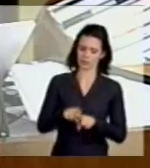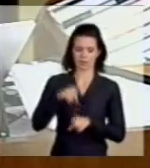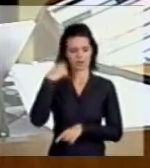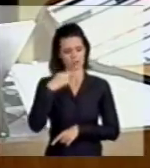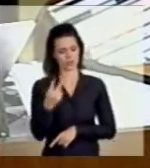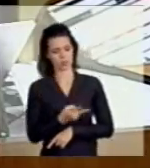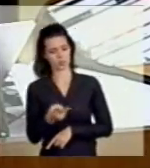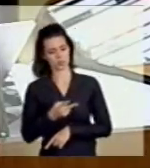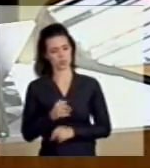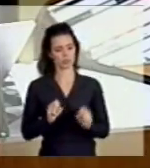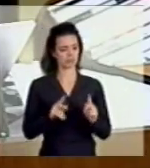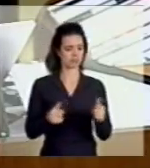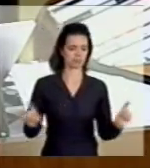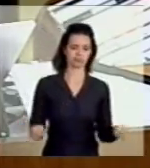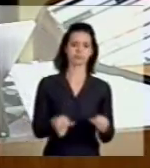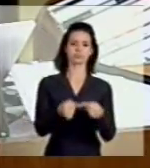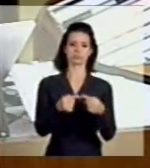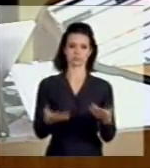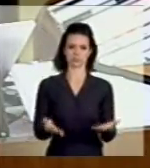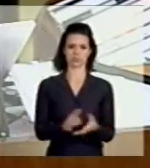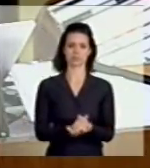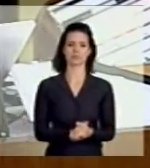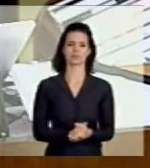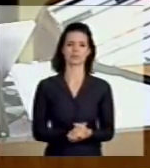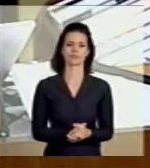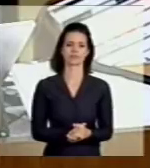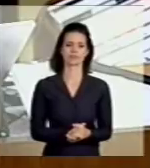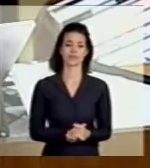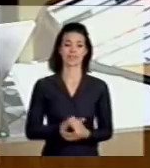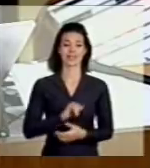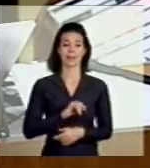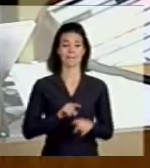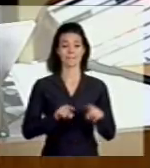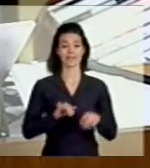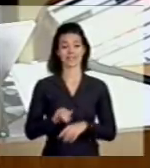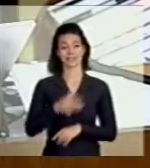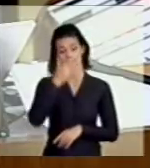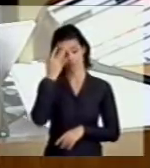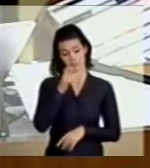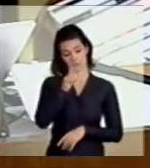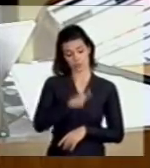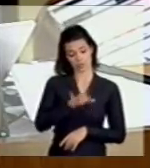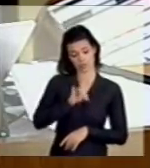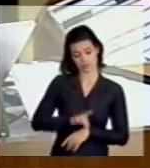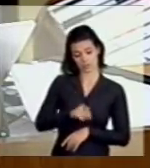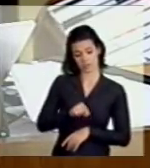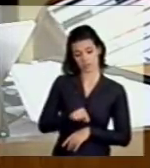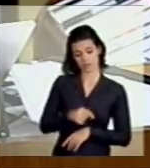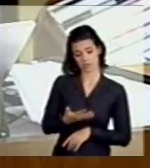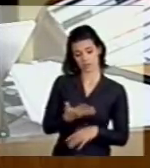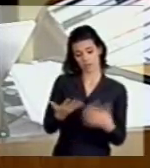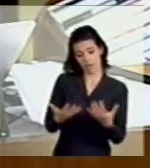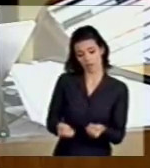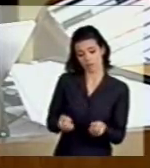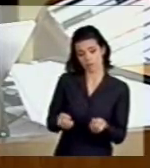no tangente ou no tocante aos honorários. Se, entretanto, apenas a parte que é titular de direito desejar a ele aderir, tem-se